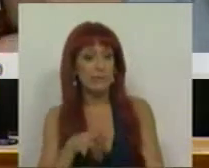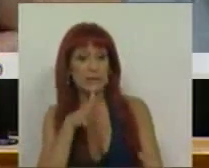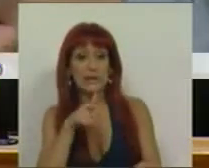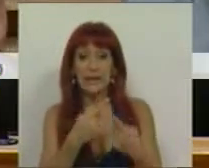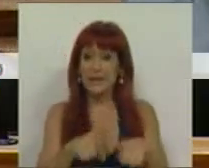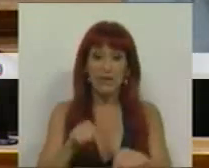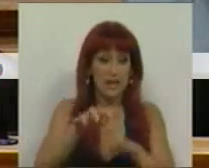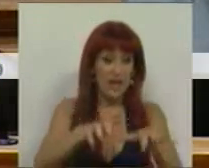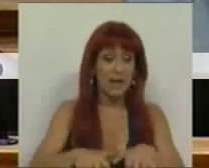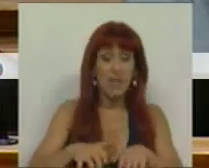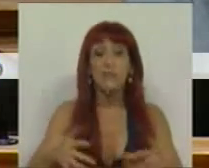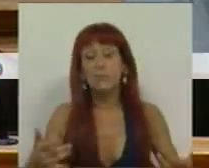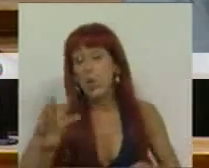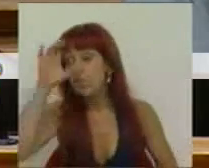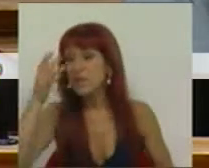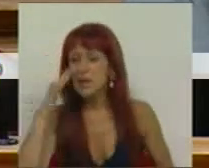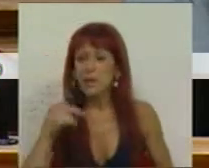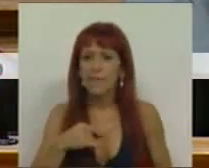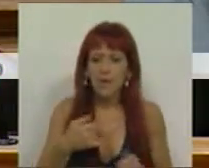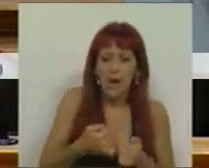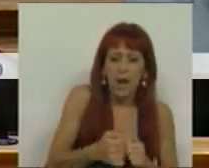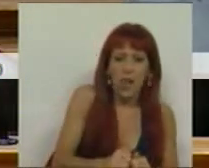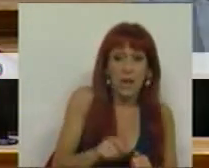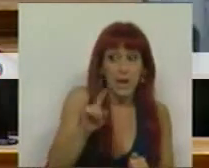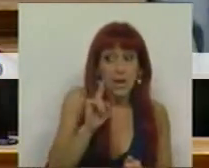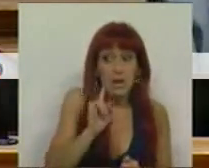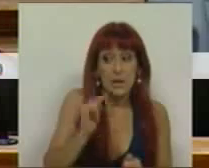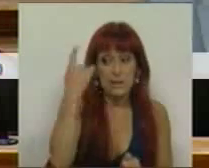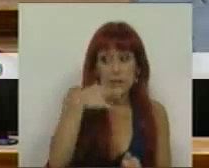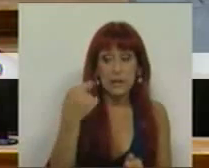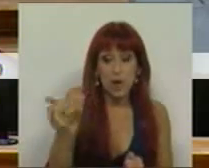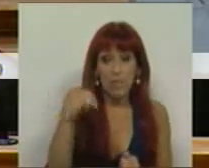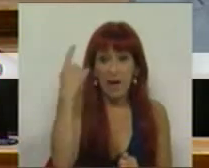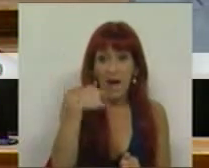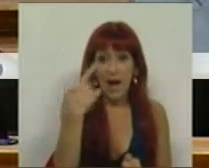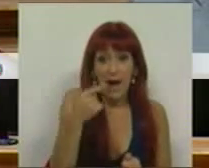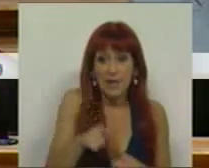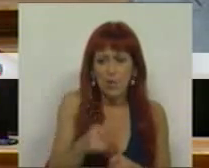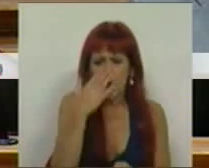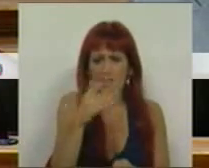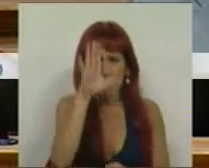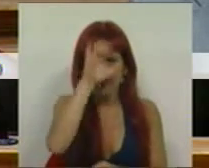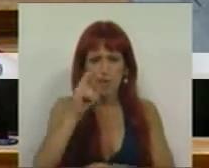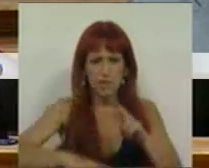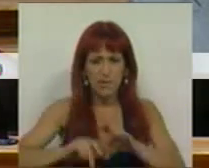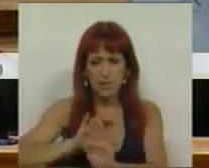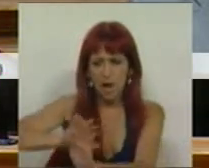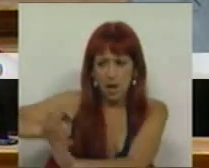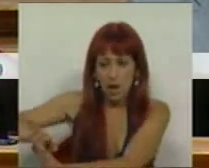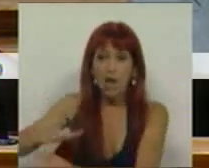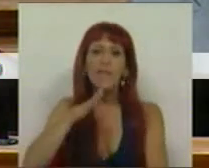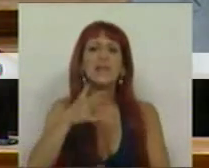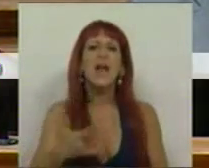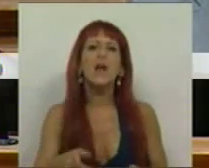desta Câmara e que então o Governo tentava resguardar a sua figura e a sua nova cara à frente do Ministério das Finanças. Como se